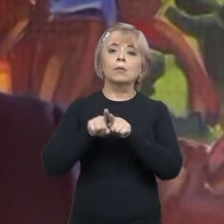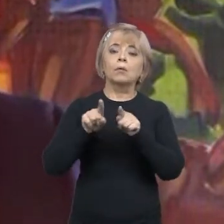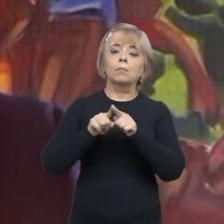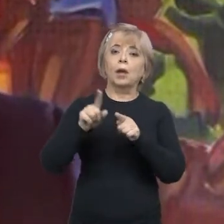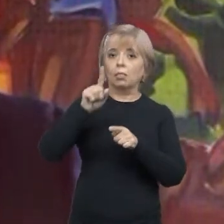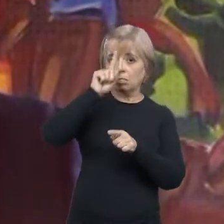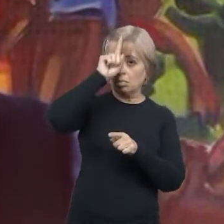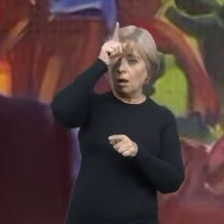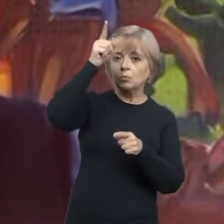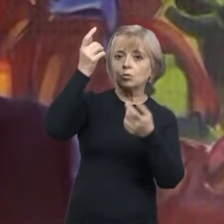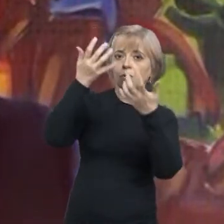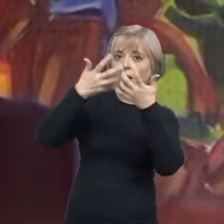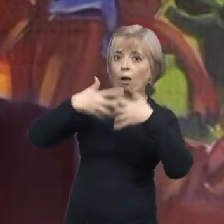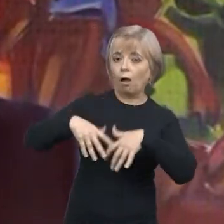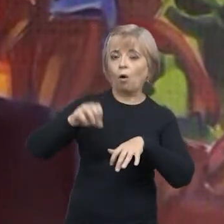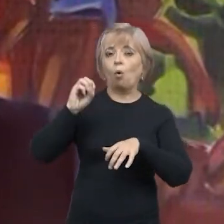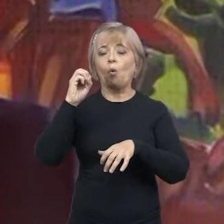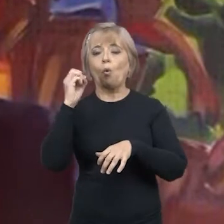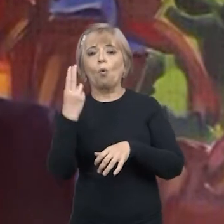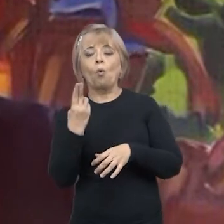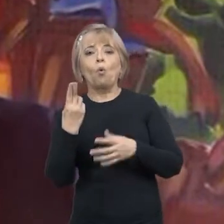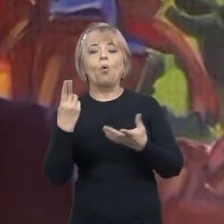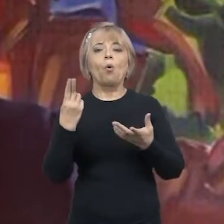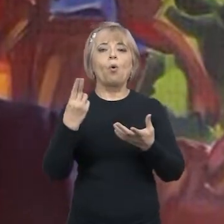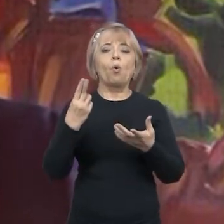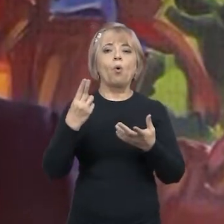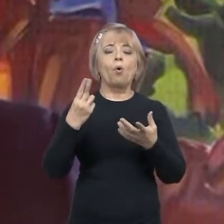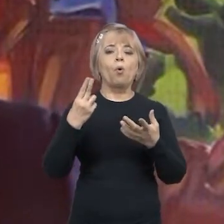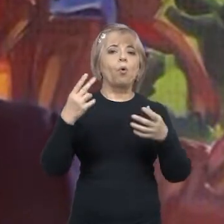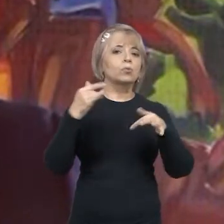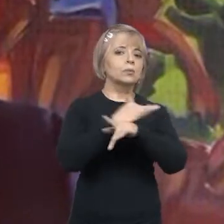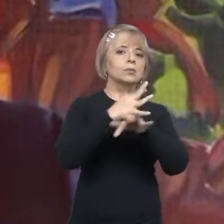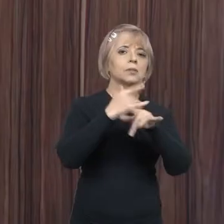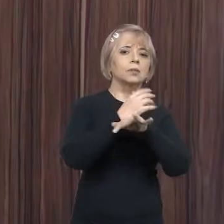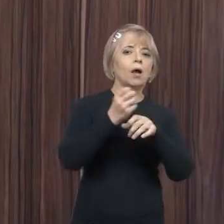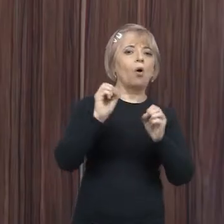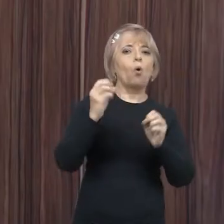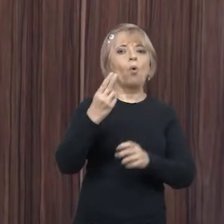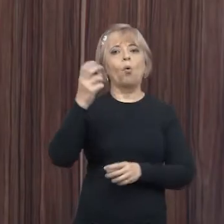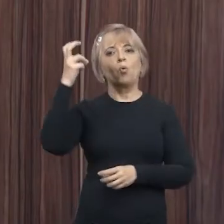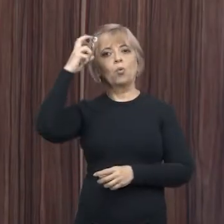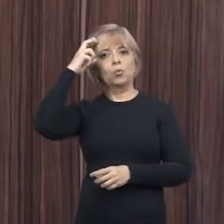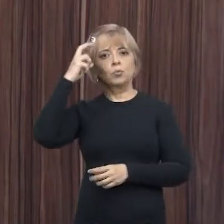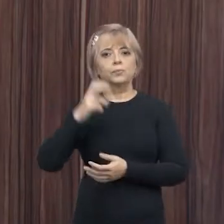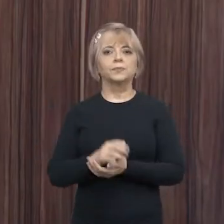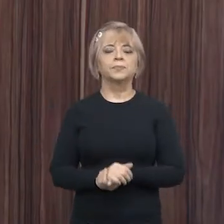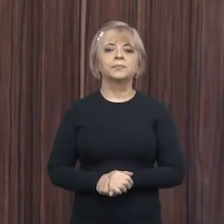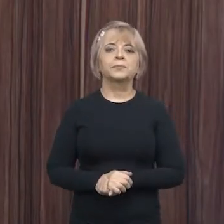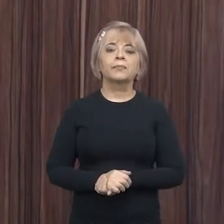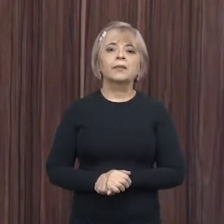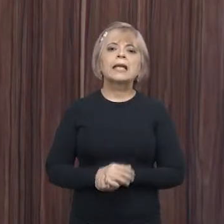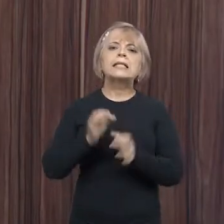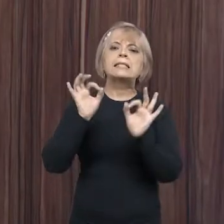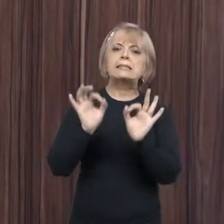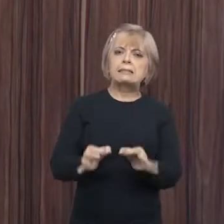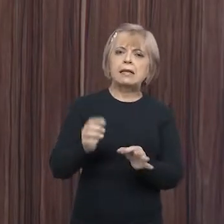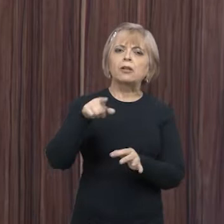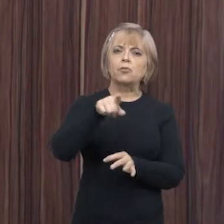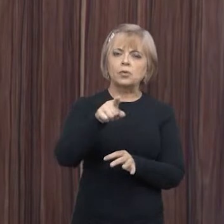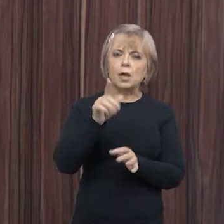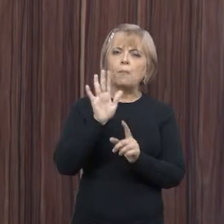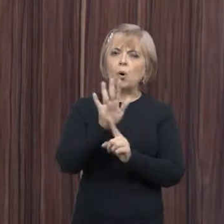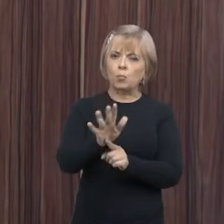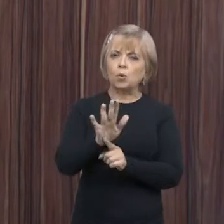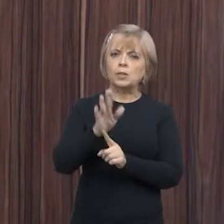natural, o meio ambiente artificial, o urbanismo e o patrimônio cultural. Certo, doutor. Agora o senhor poderia destacar as